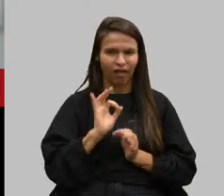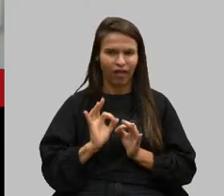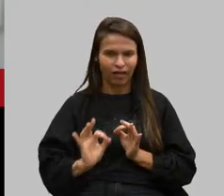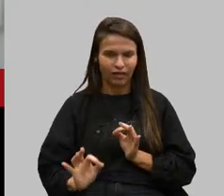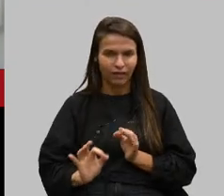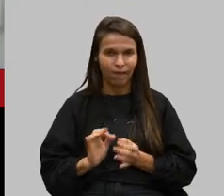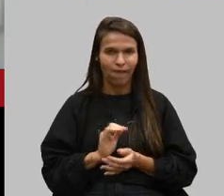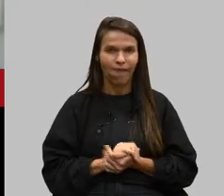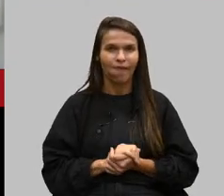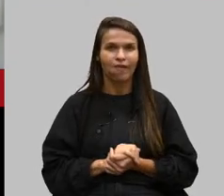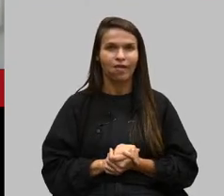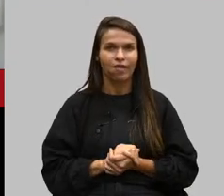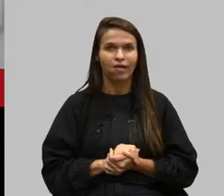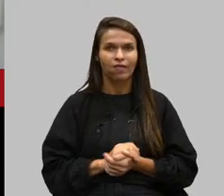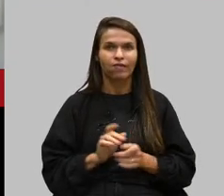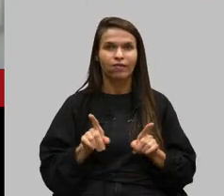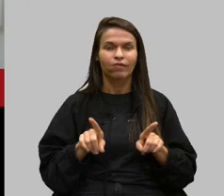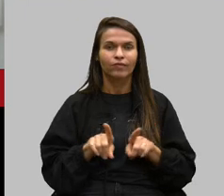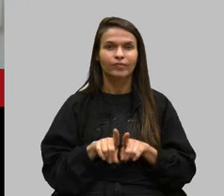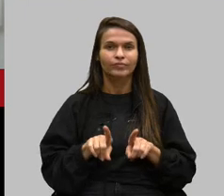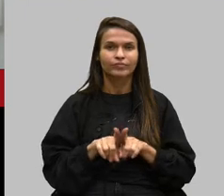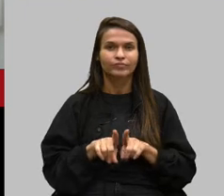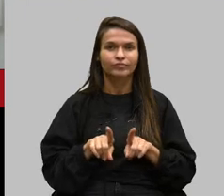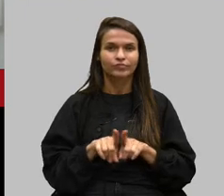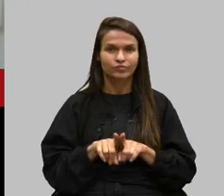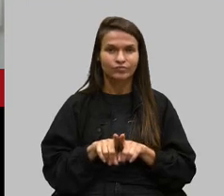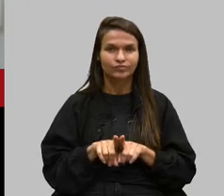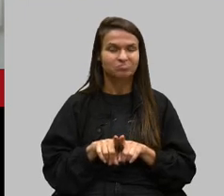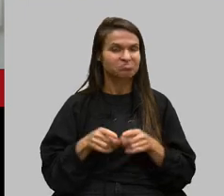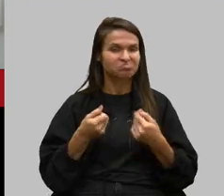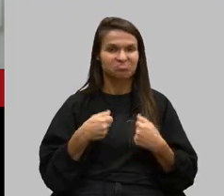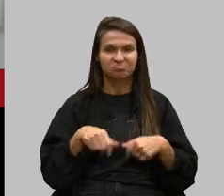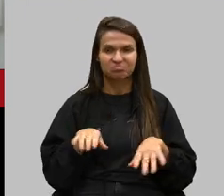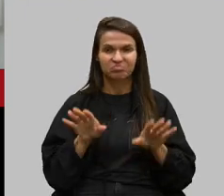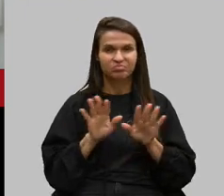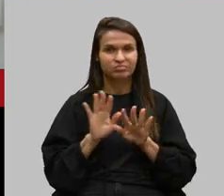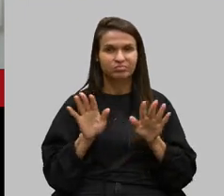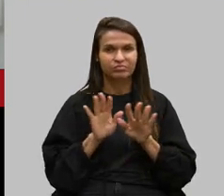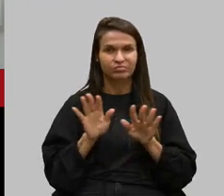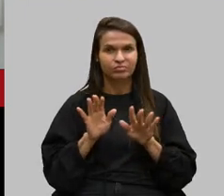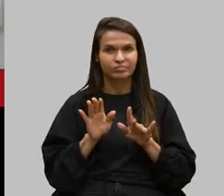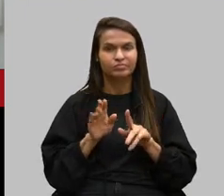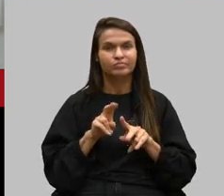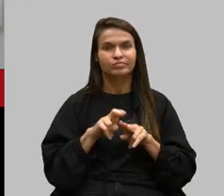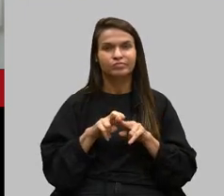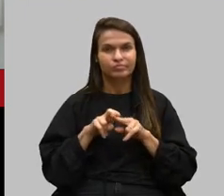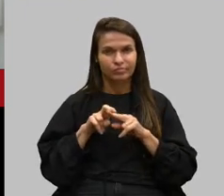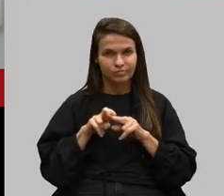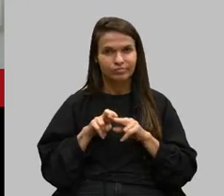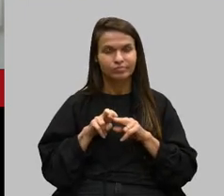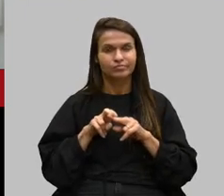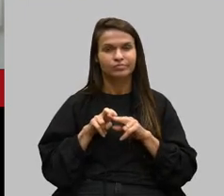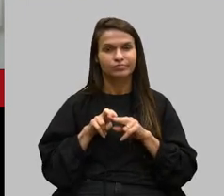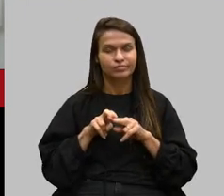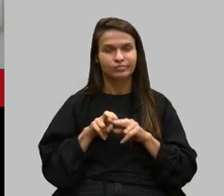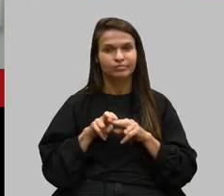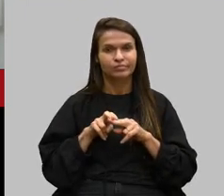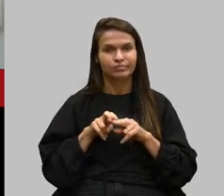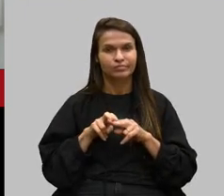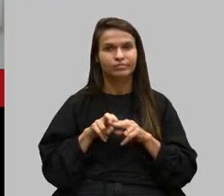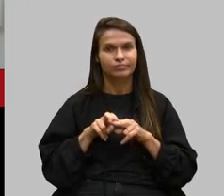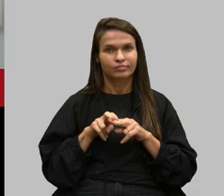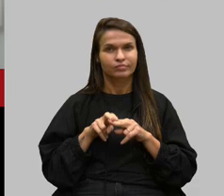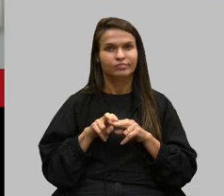doido e até e até que nem precisa tanto principalmente porque ele